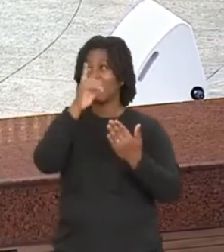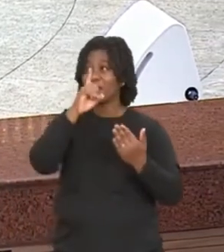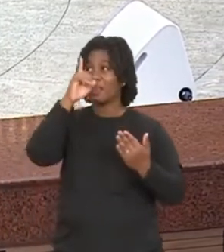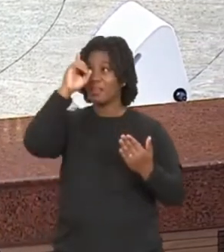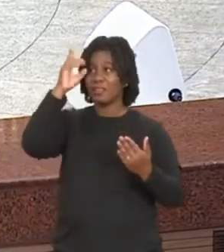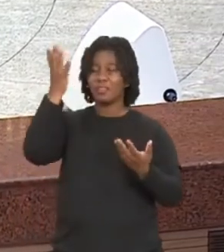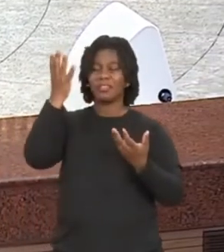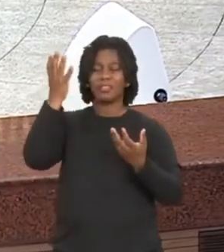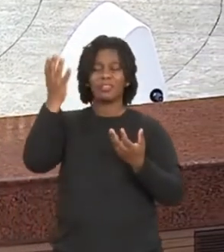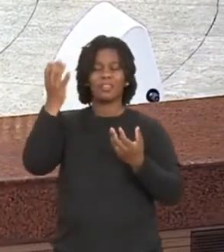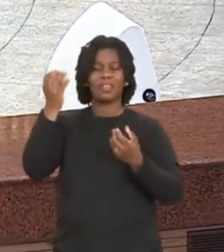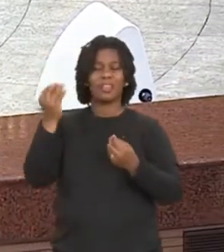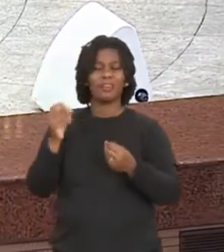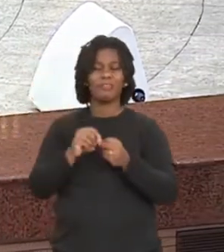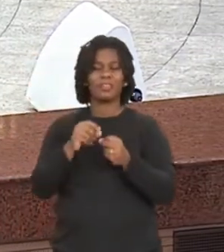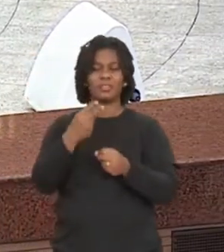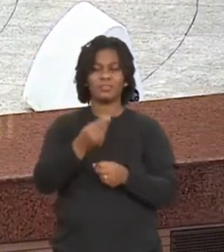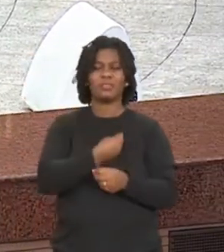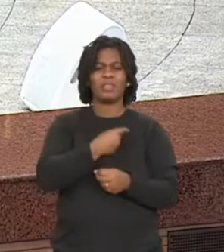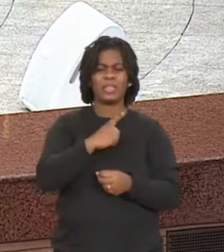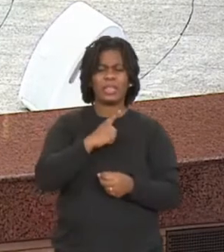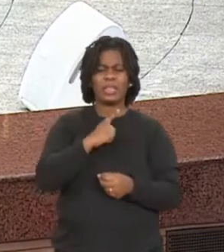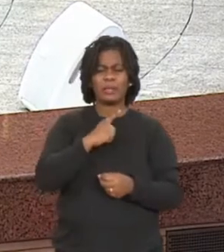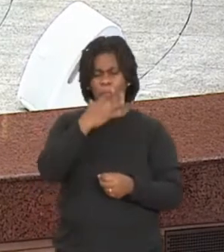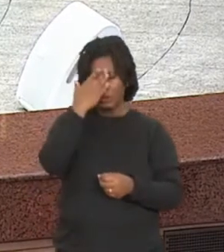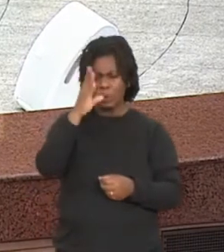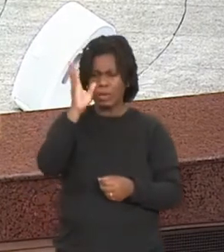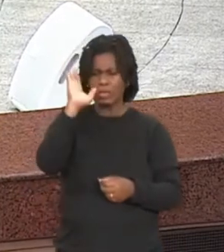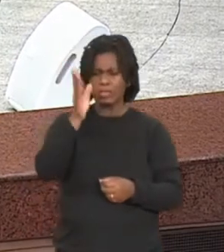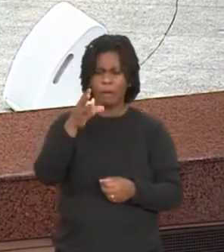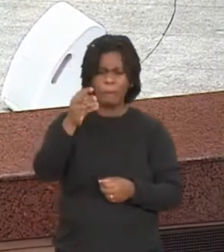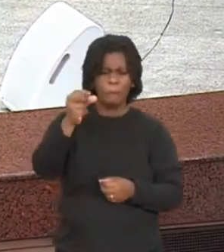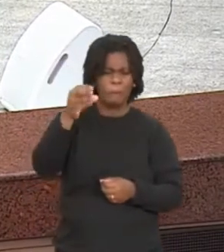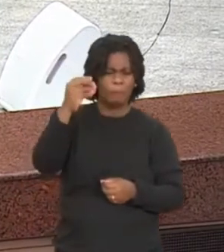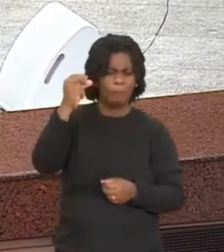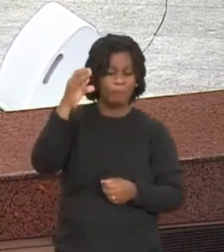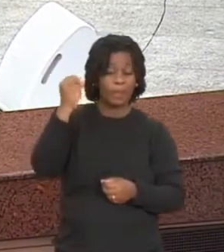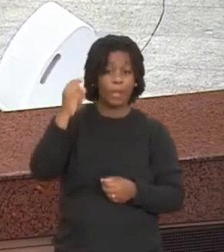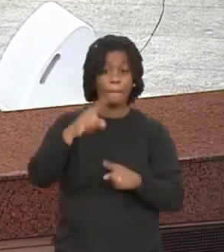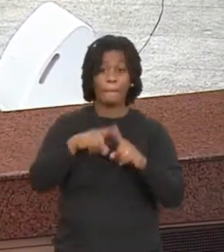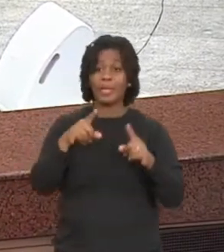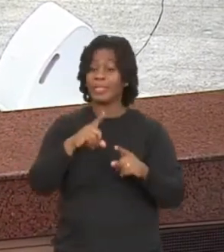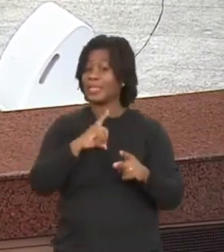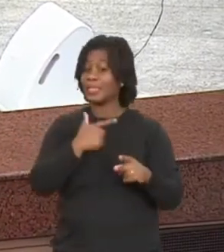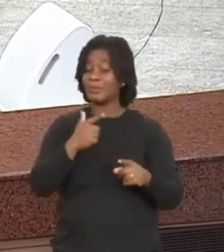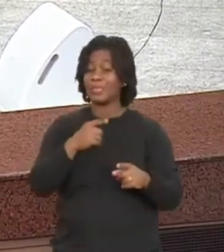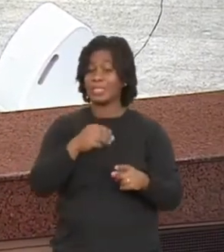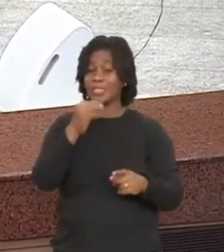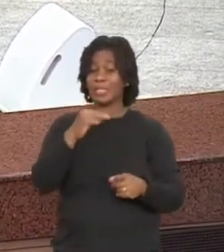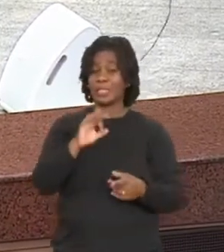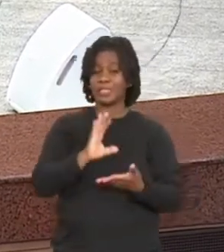e nem certeza da salvação ela tem. Tem o maior medo da morte, tem o maior medo de Jesus voltar.